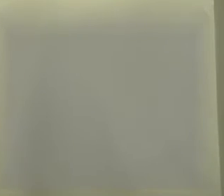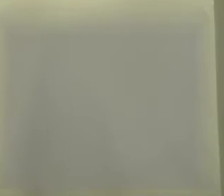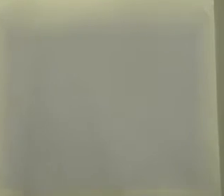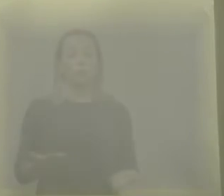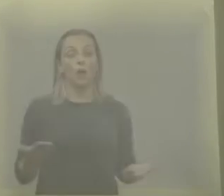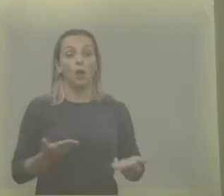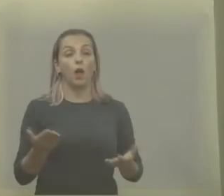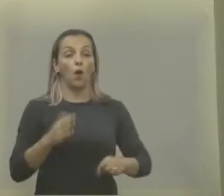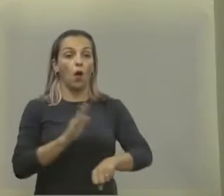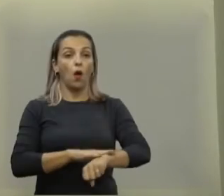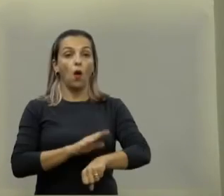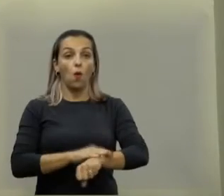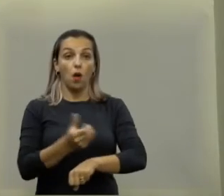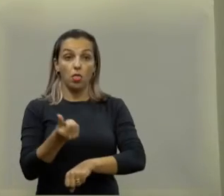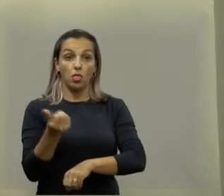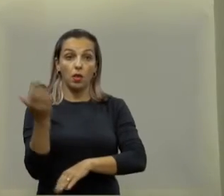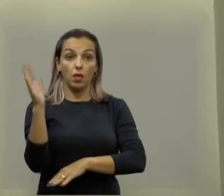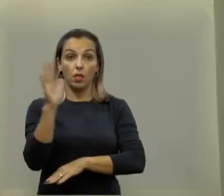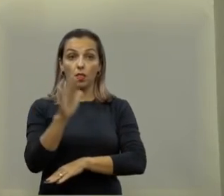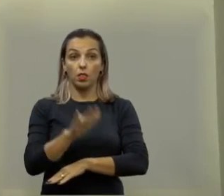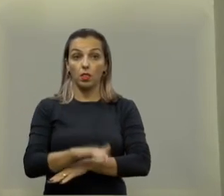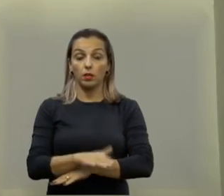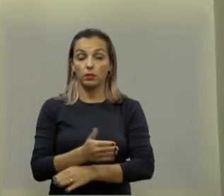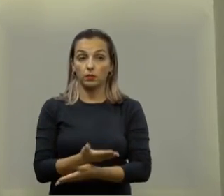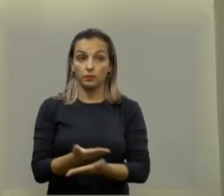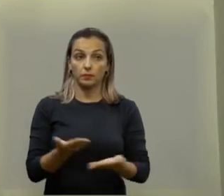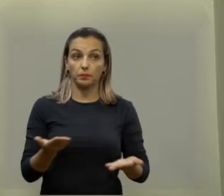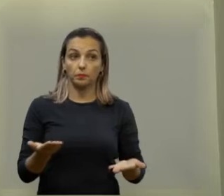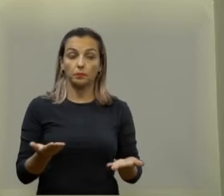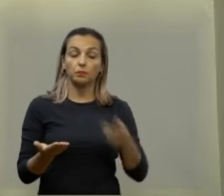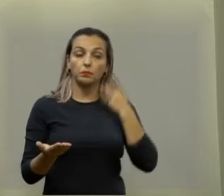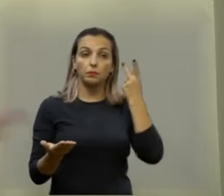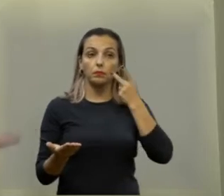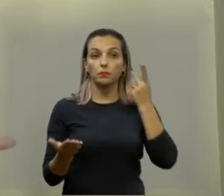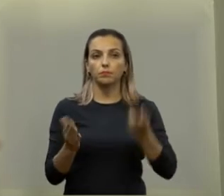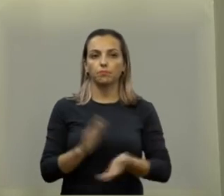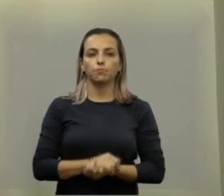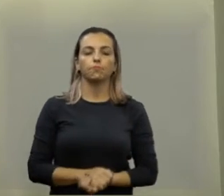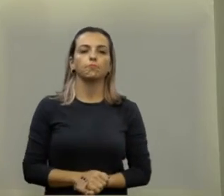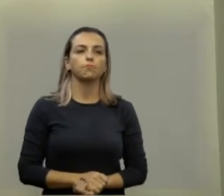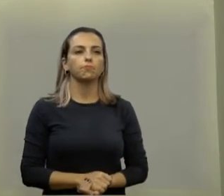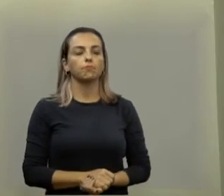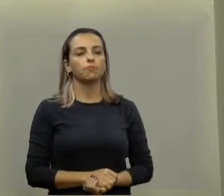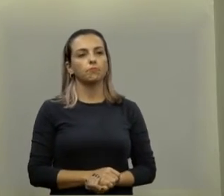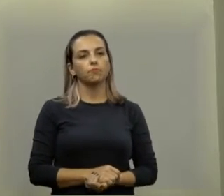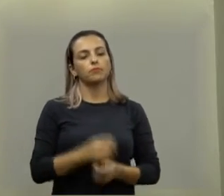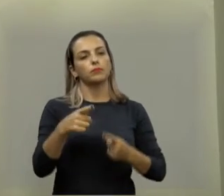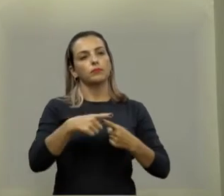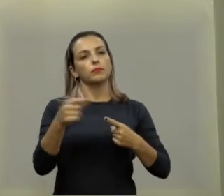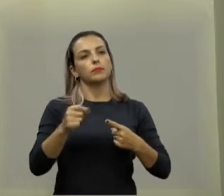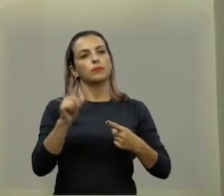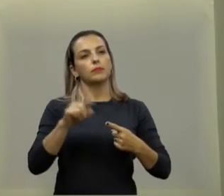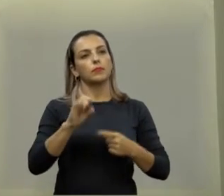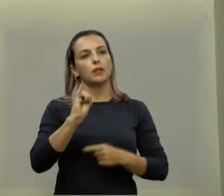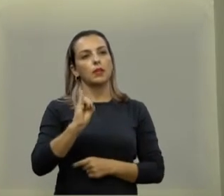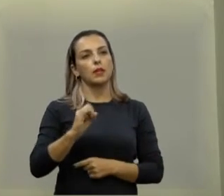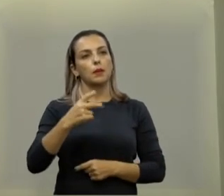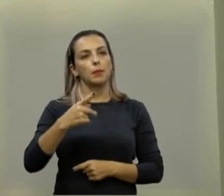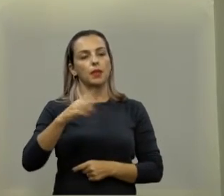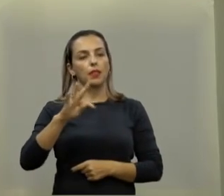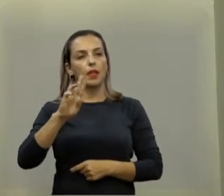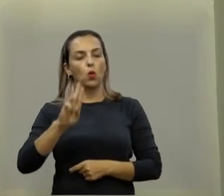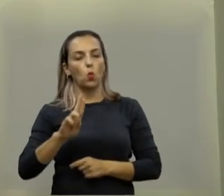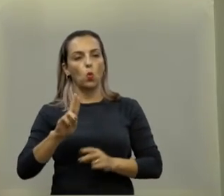gestão 6:06 nobres colegas e diz chama esse item aqui na no meu iPad de IPTU dos